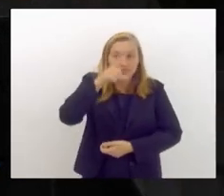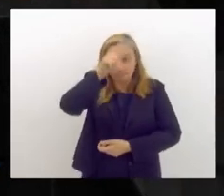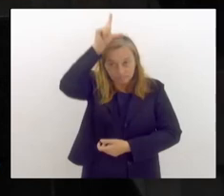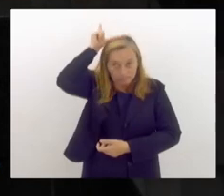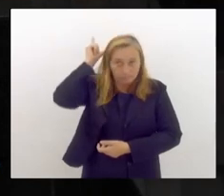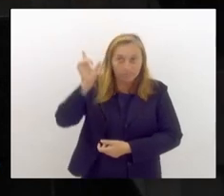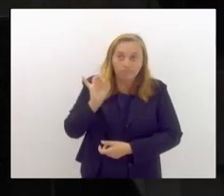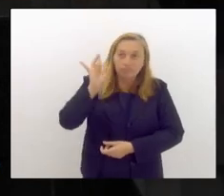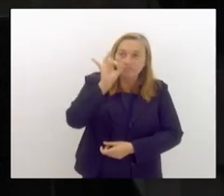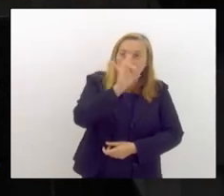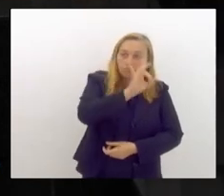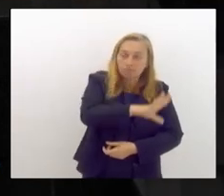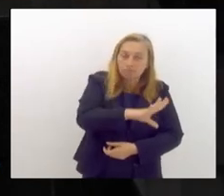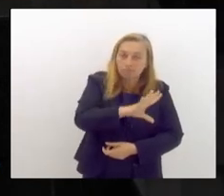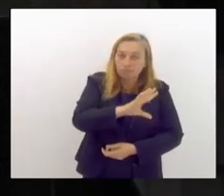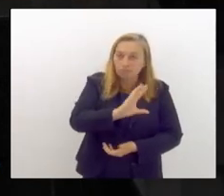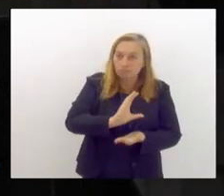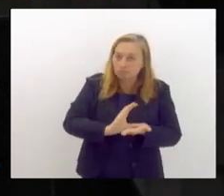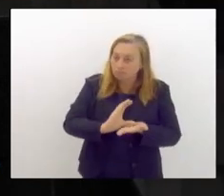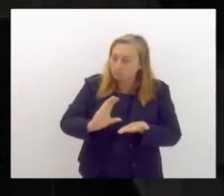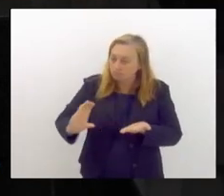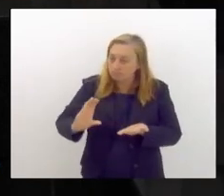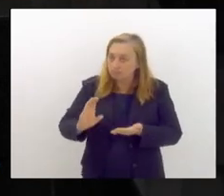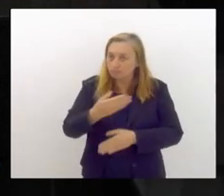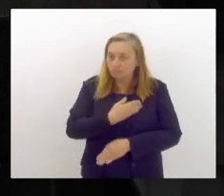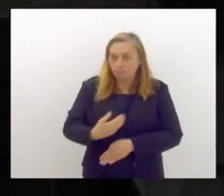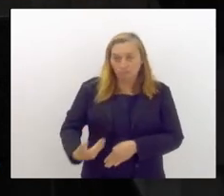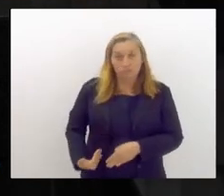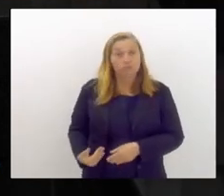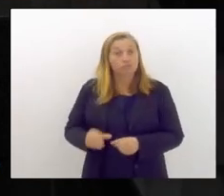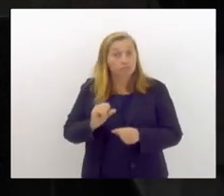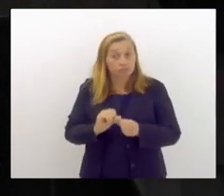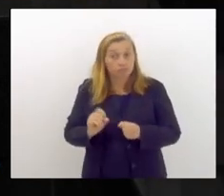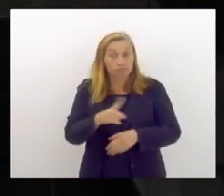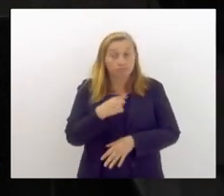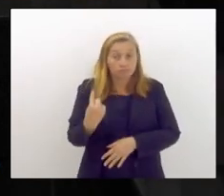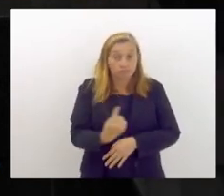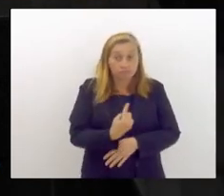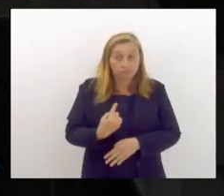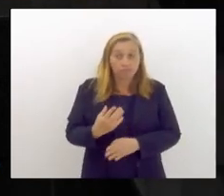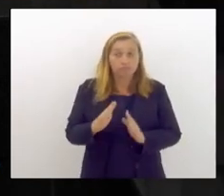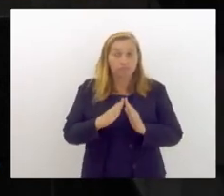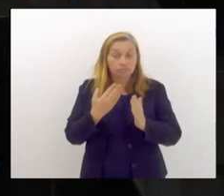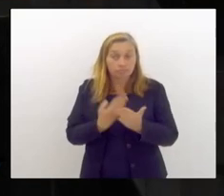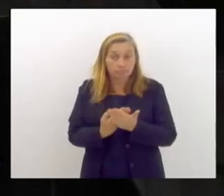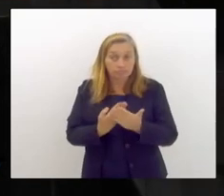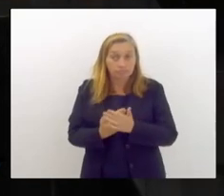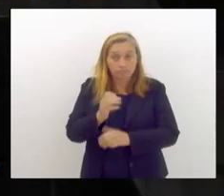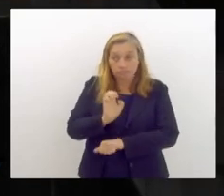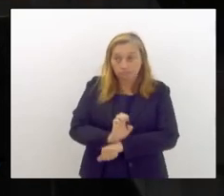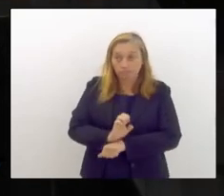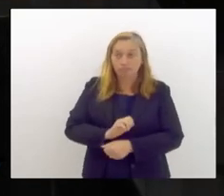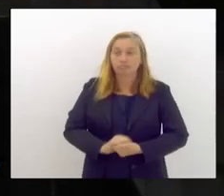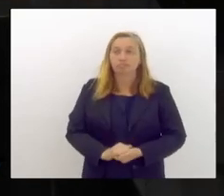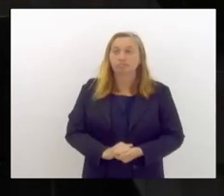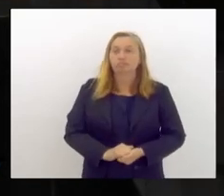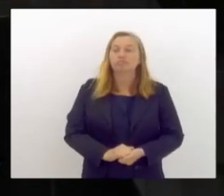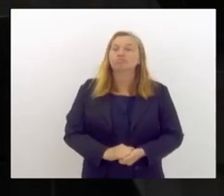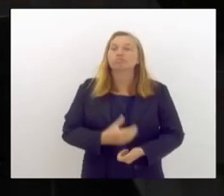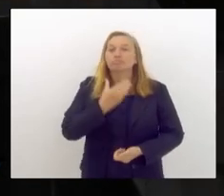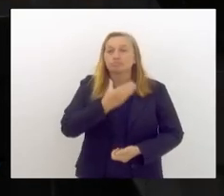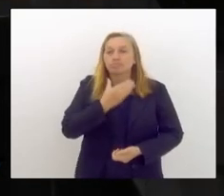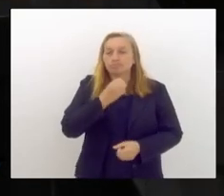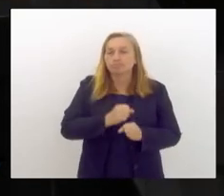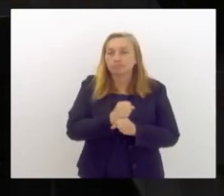o último repasse que o governo fez para as nossas escolas estaduais é de dezembro do